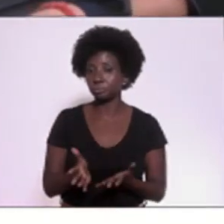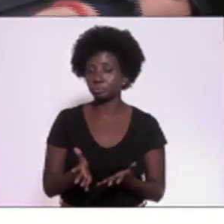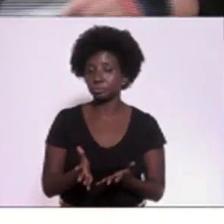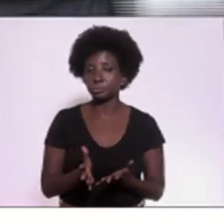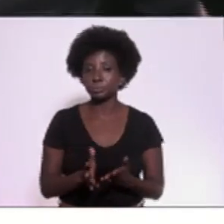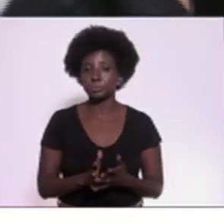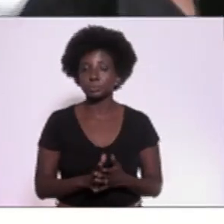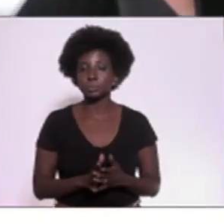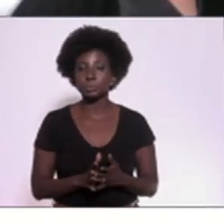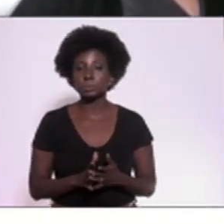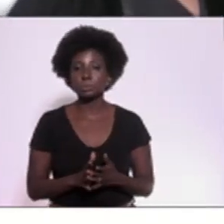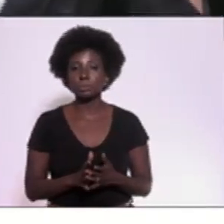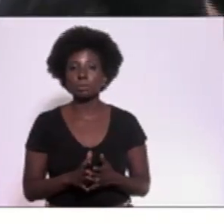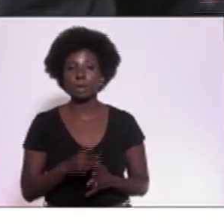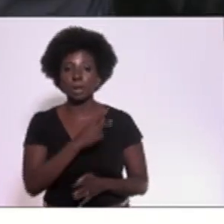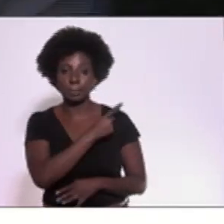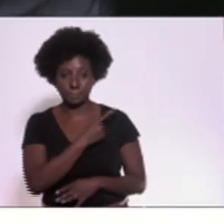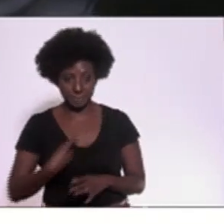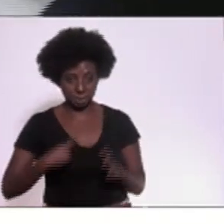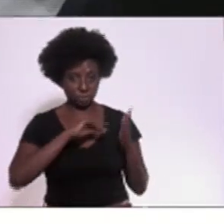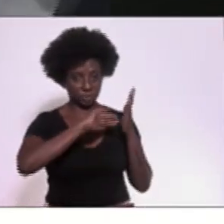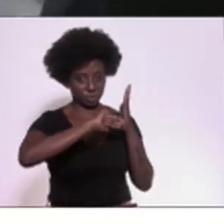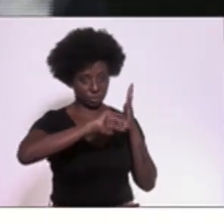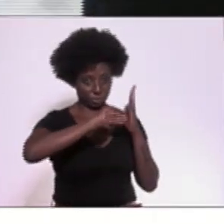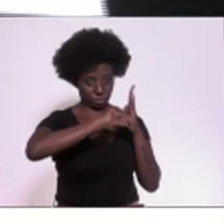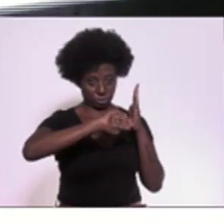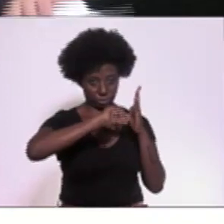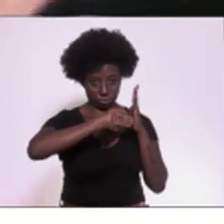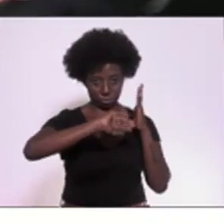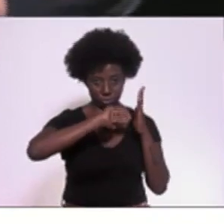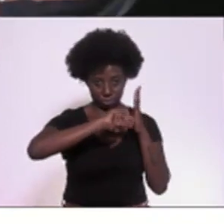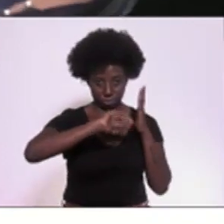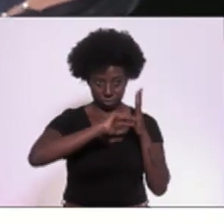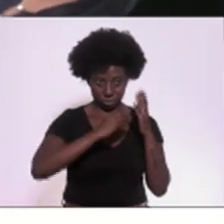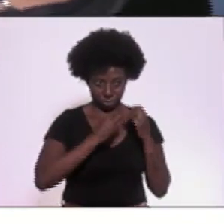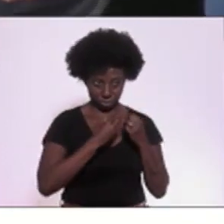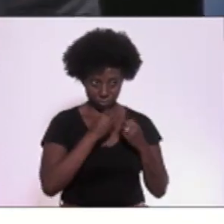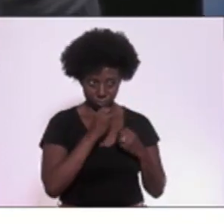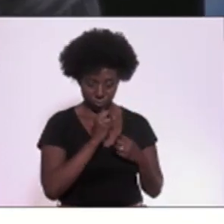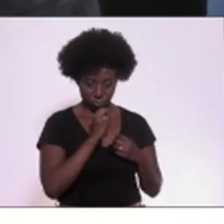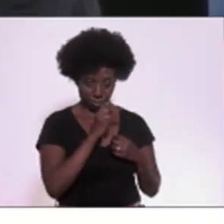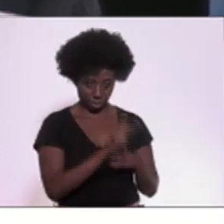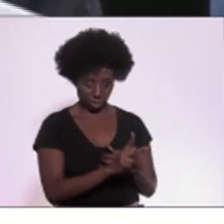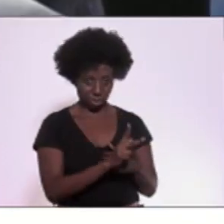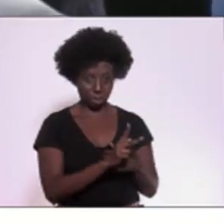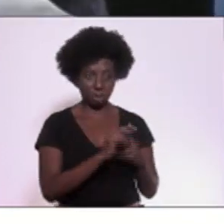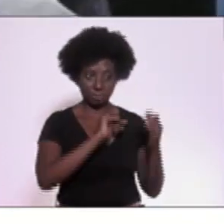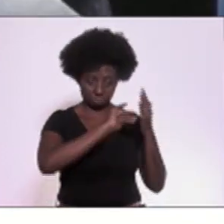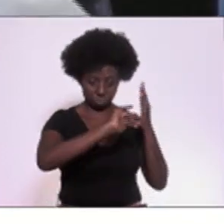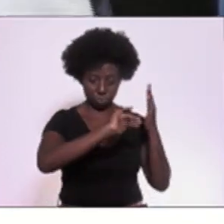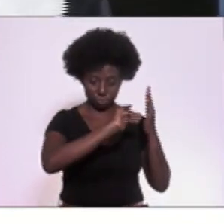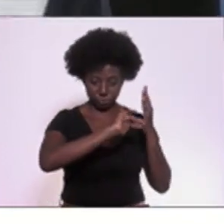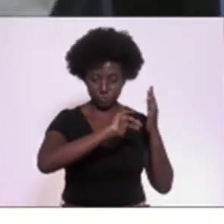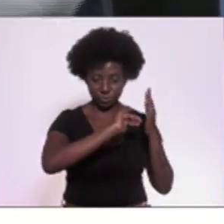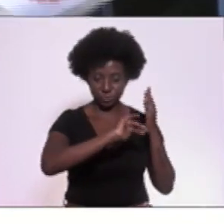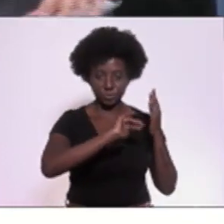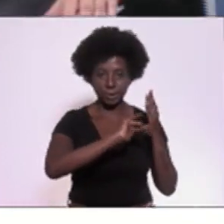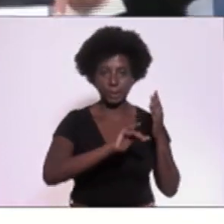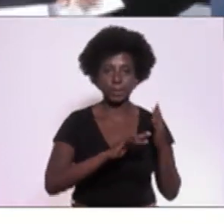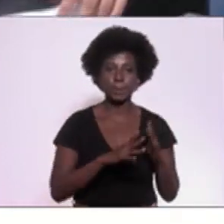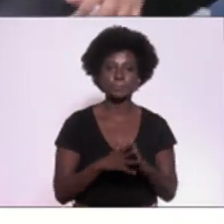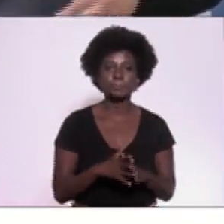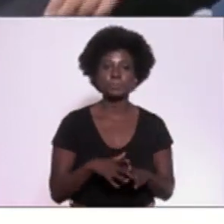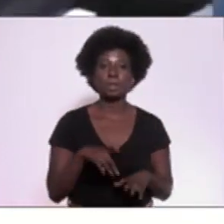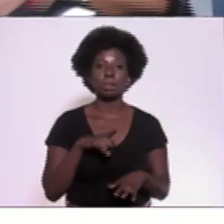A presidência vai fazer o seguinte, vai retirar de pauta, tá bom? Então, chamo os trabalhos à ordem e retiro de pauta. Há sobre a